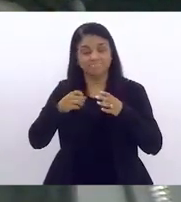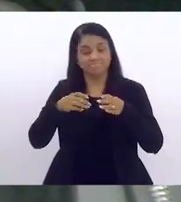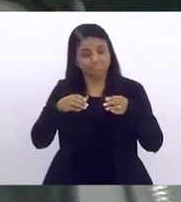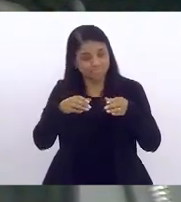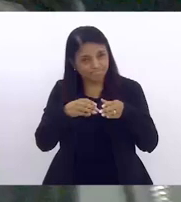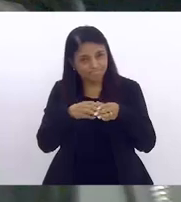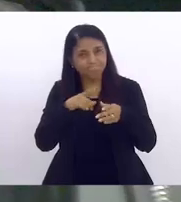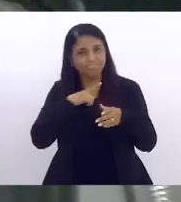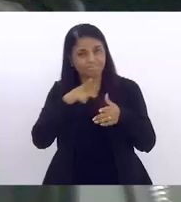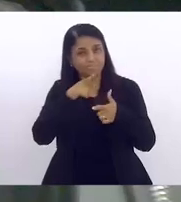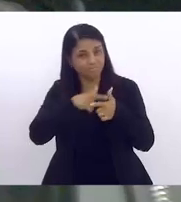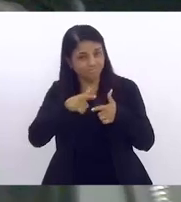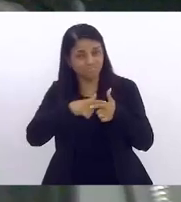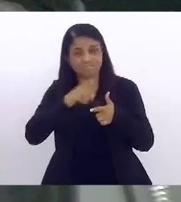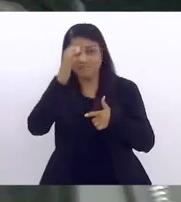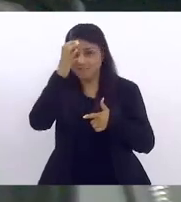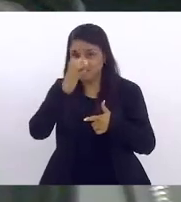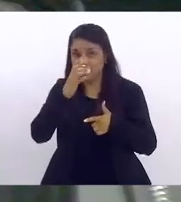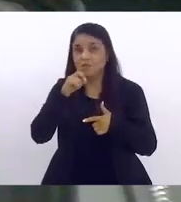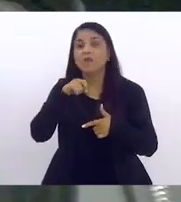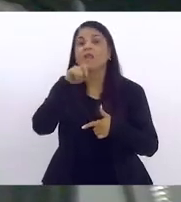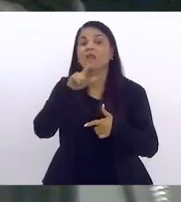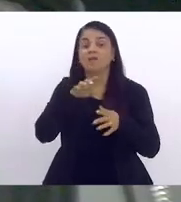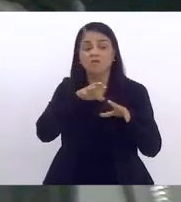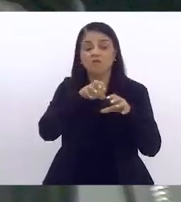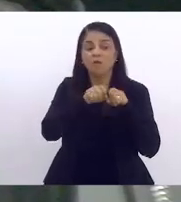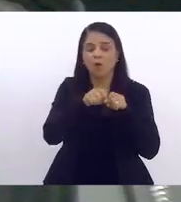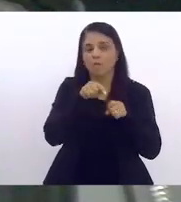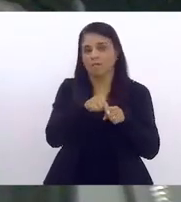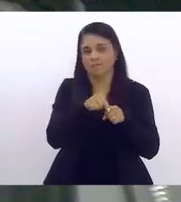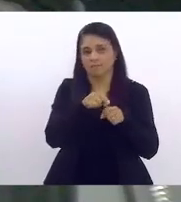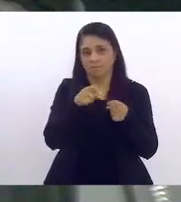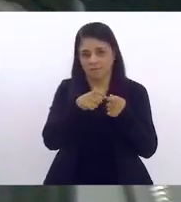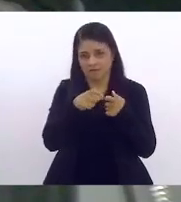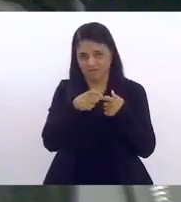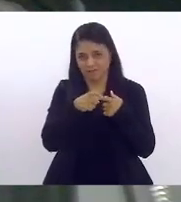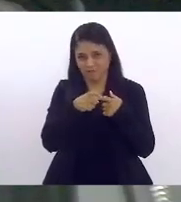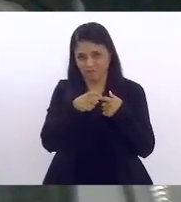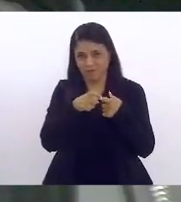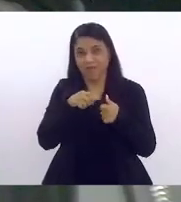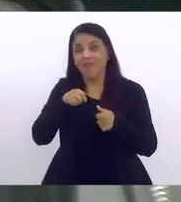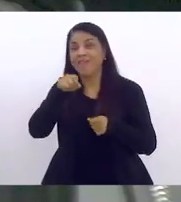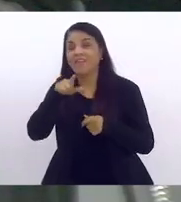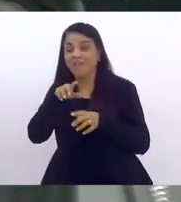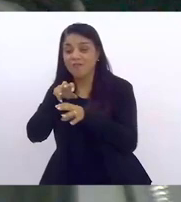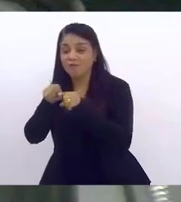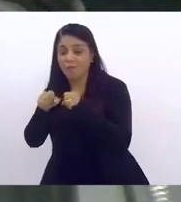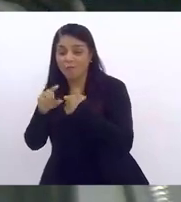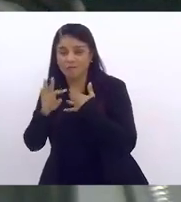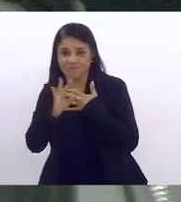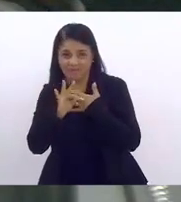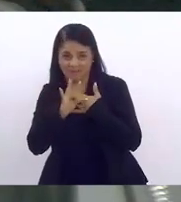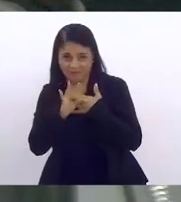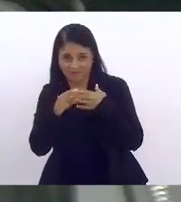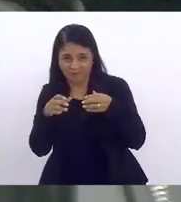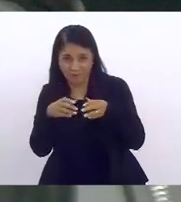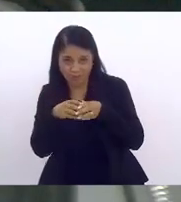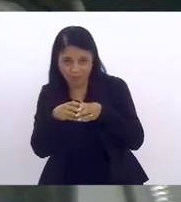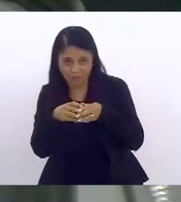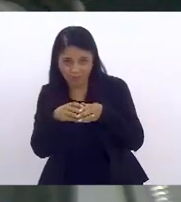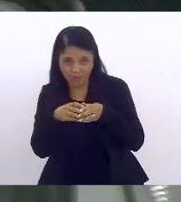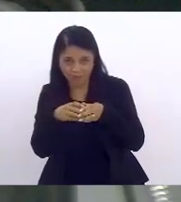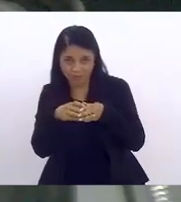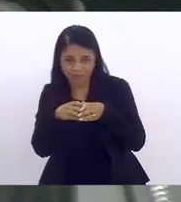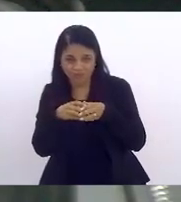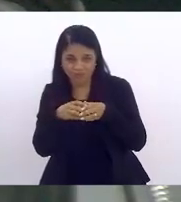sério, né? Quem é que forma esses médicos e quem é que forma os técnicos? Esses técnicos todos que eu estou